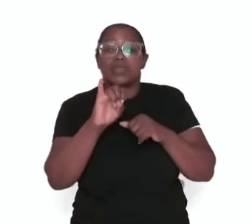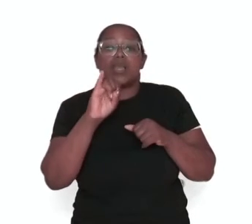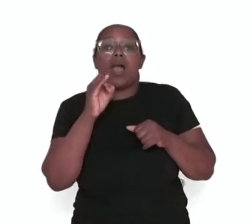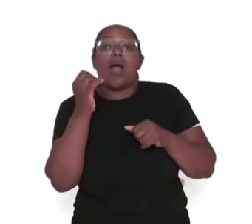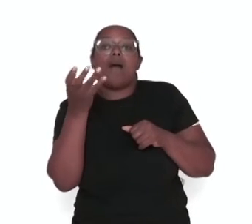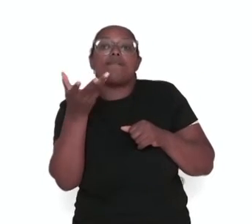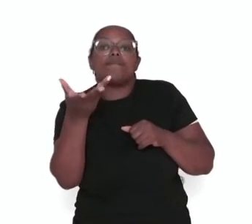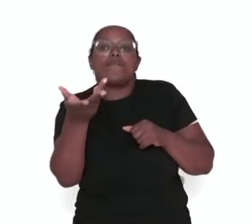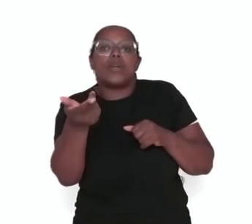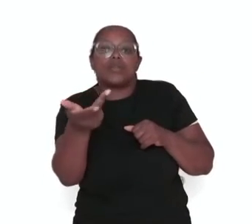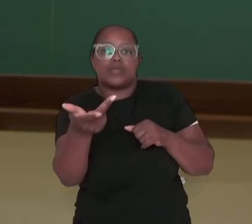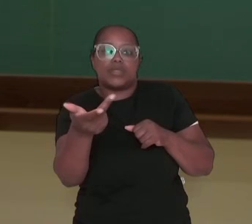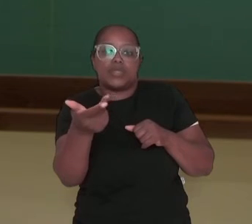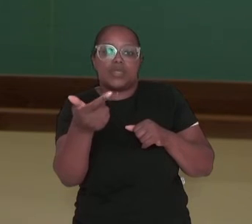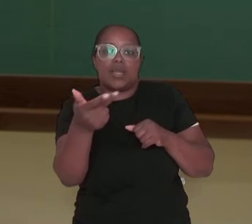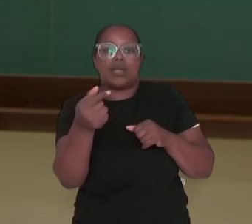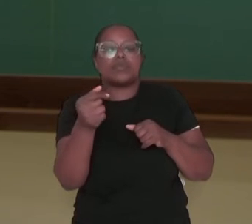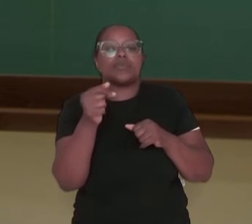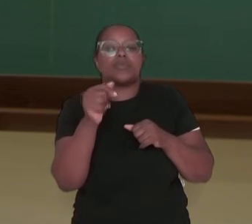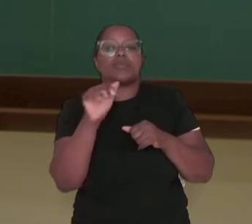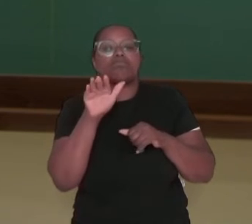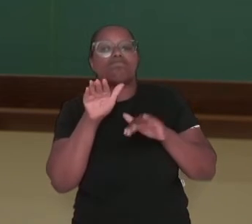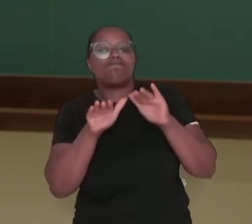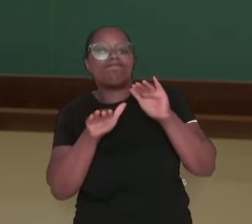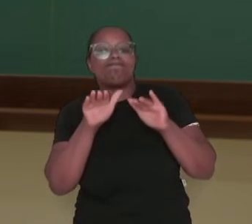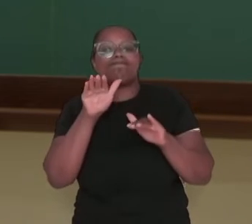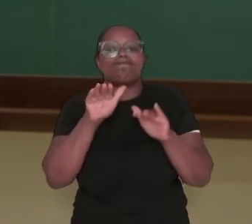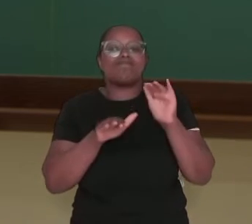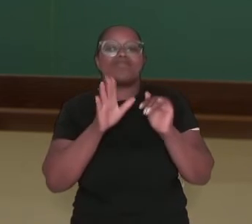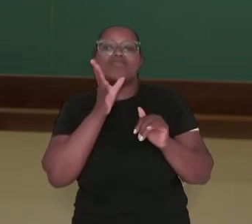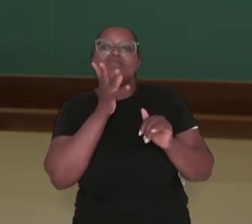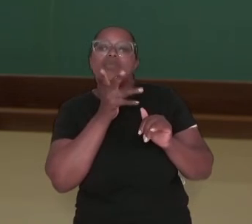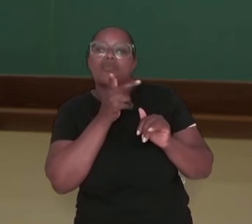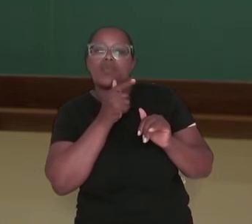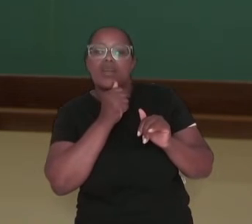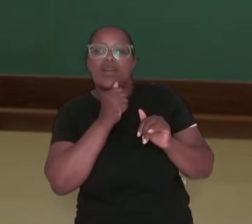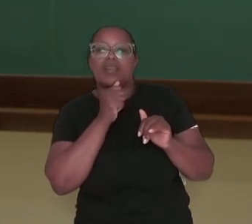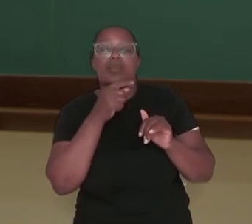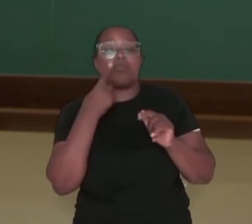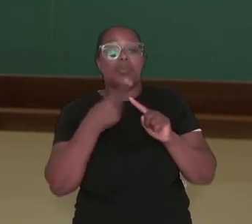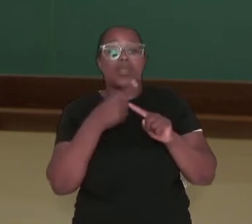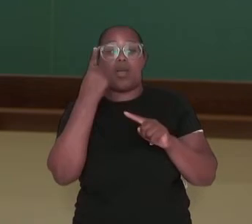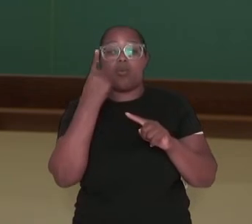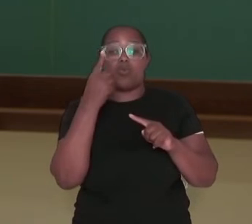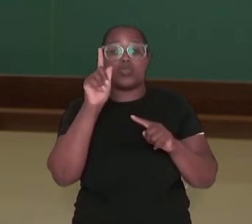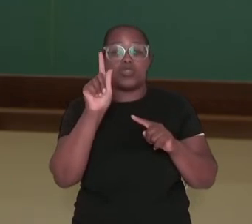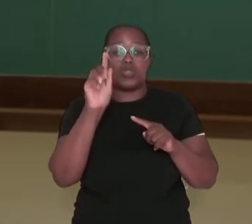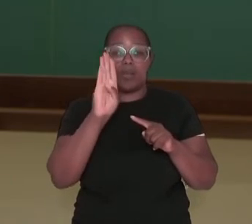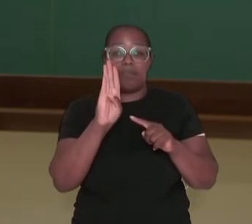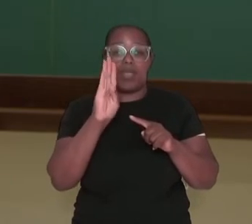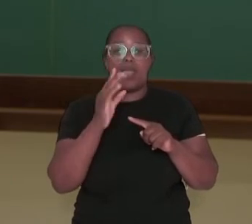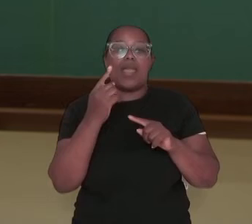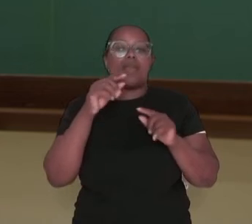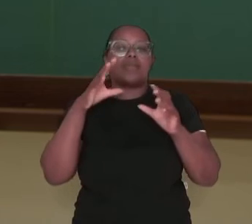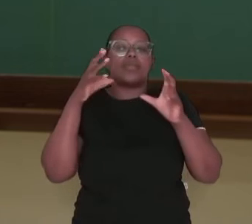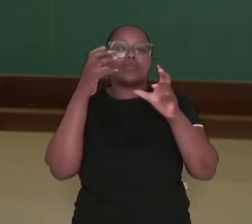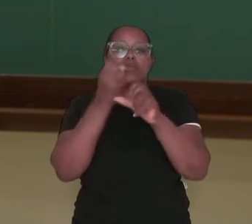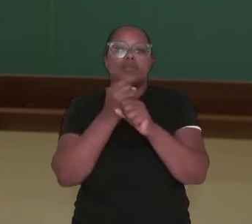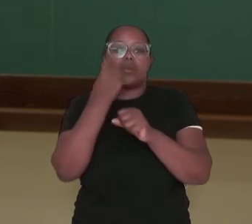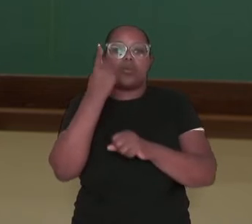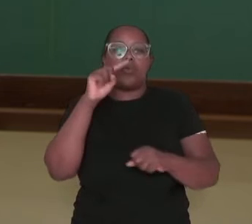internet se mantenha constante, dados que 1 GB equivale a 1024